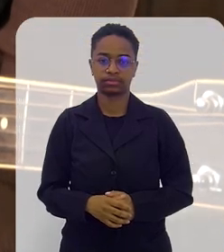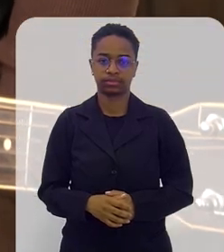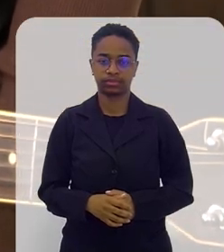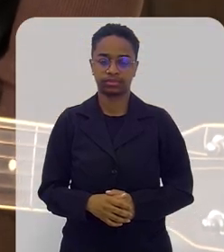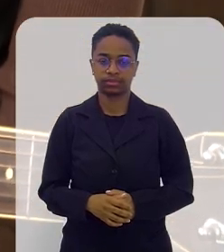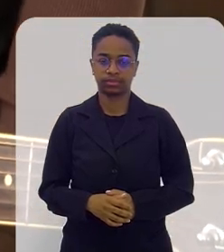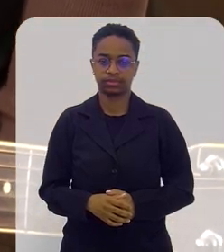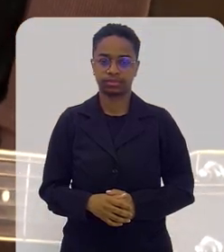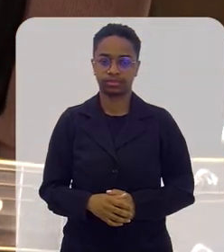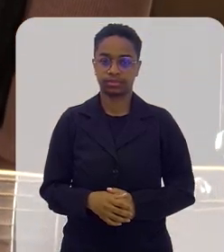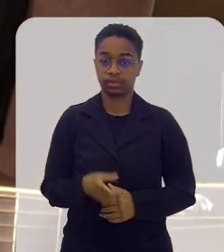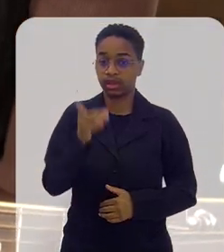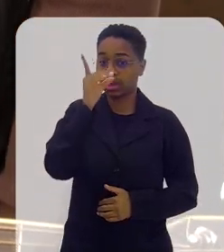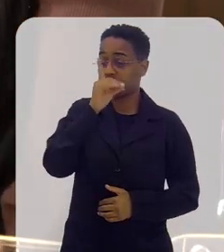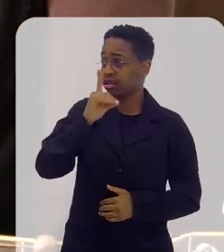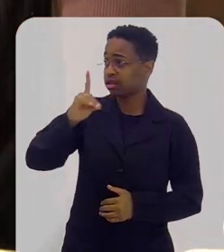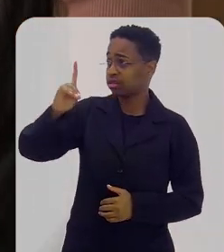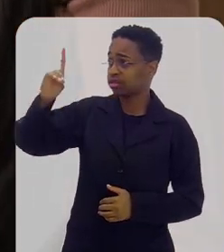Grande